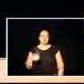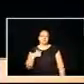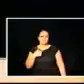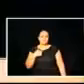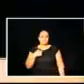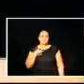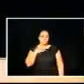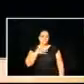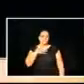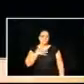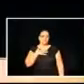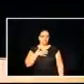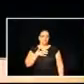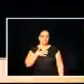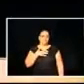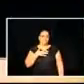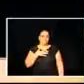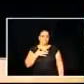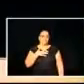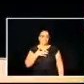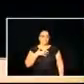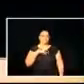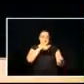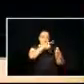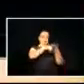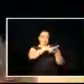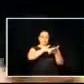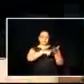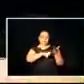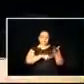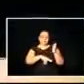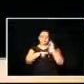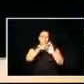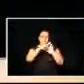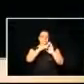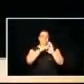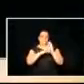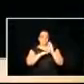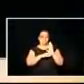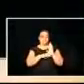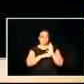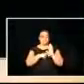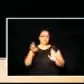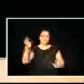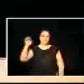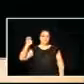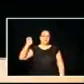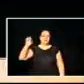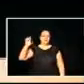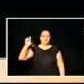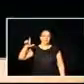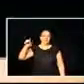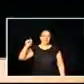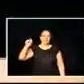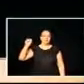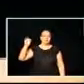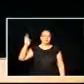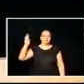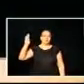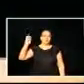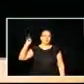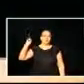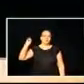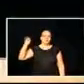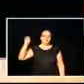acesso ao relatório do primeiro quadrimestre de 2014 para que a gente tenha segurança de como estão as contas da